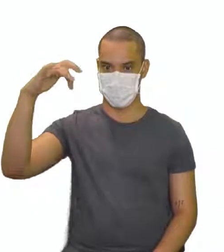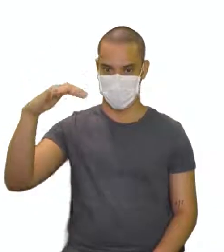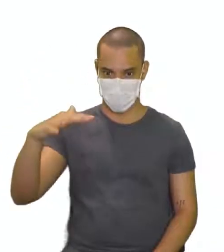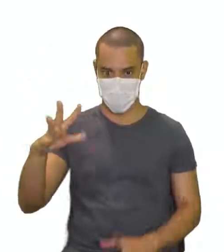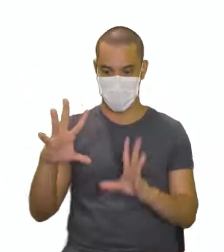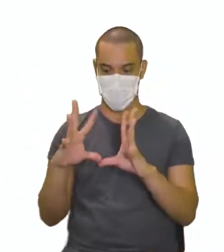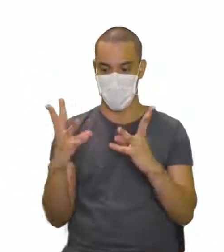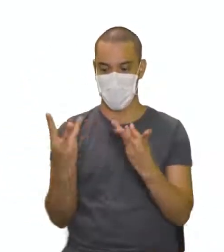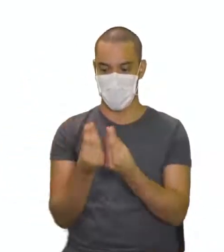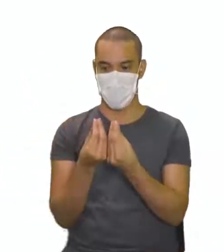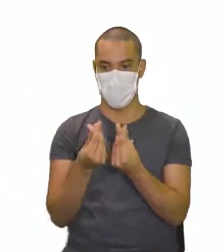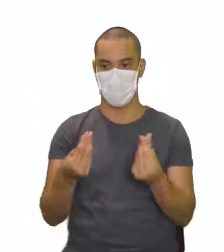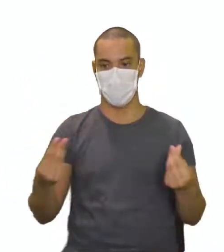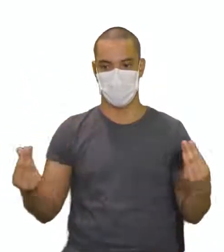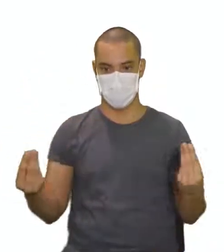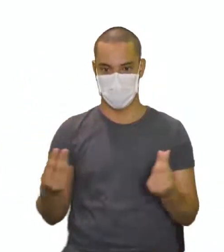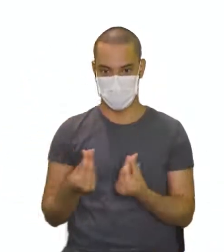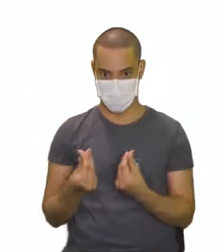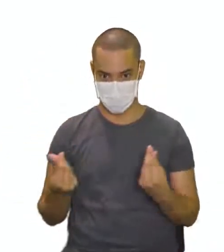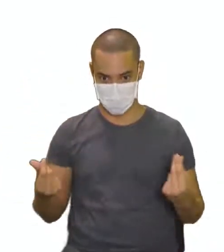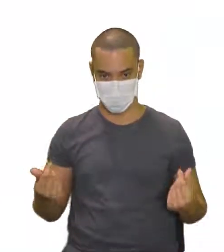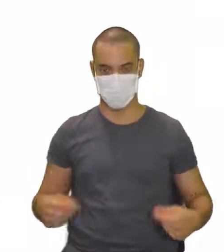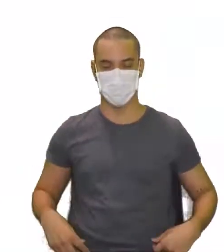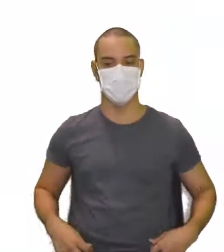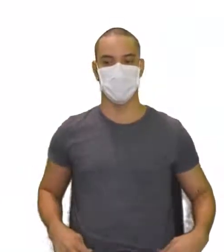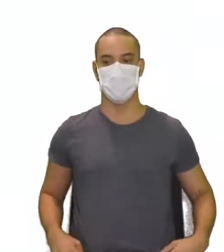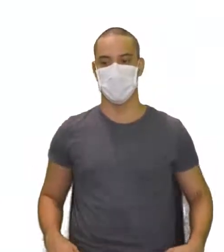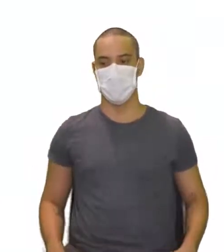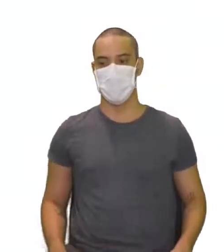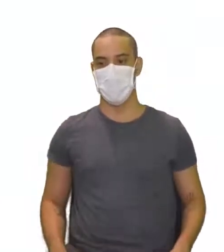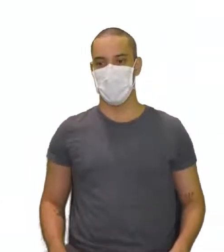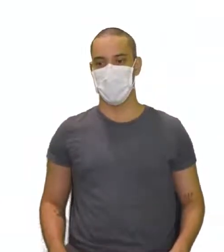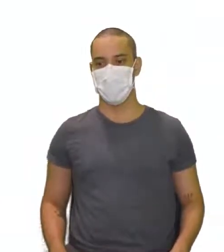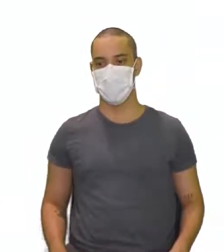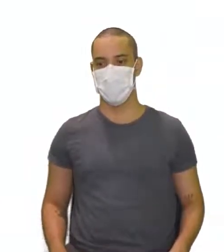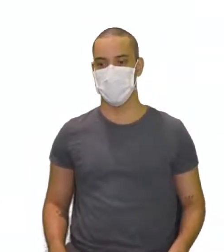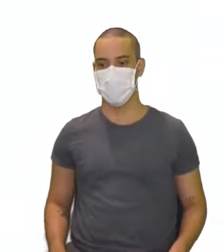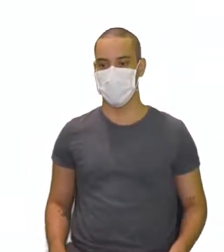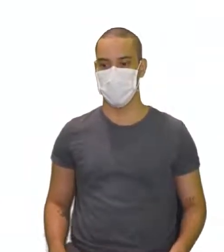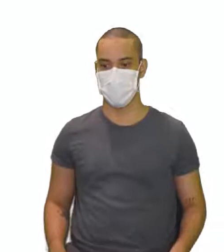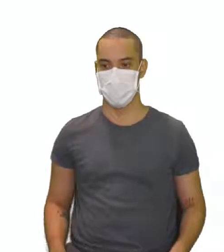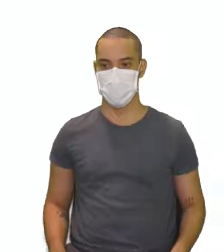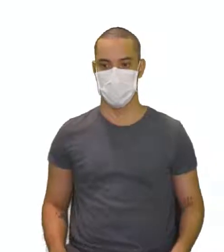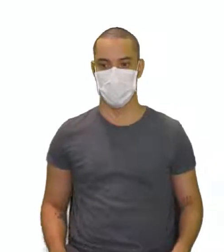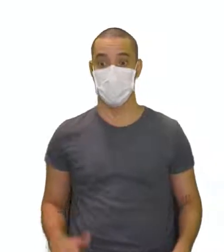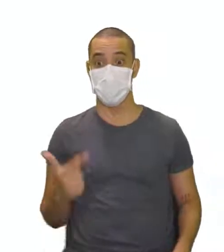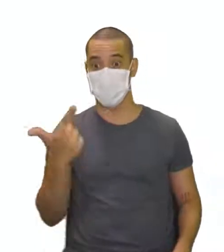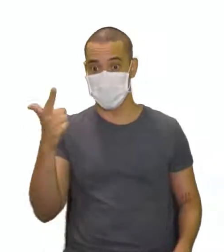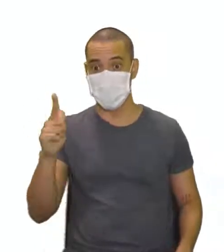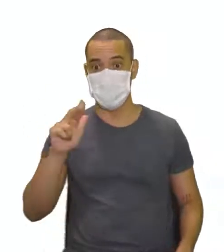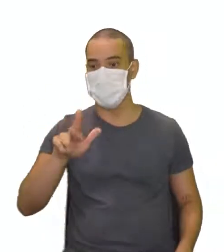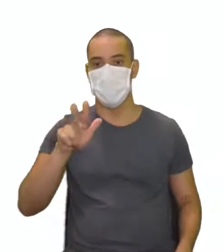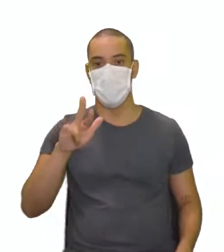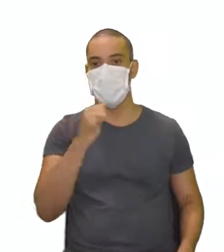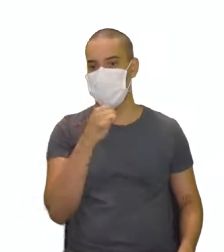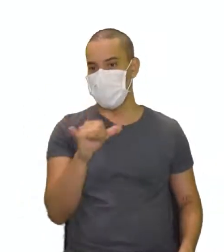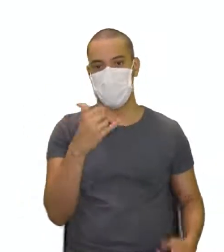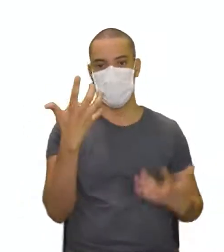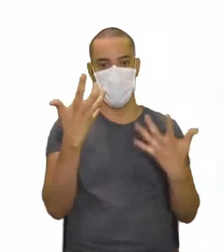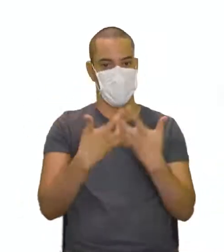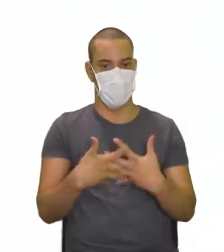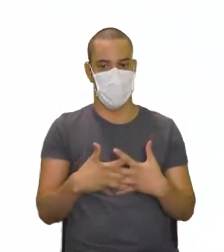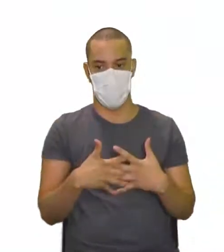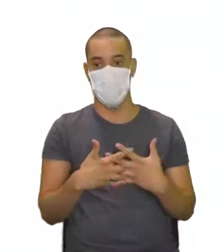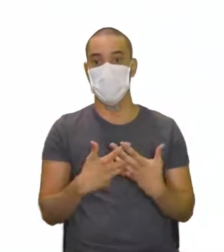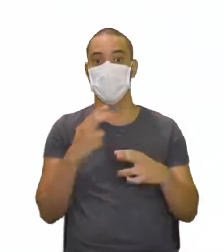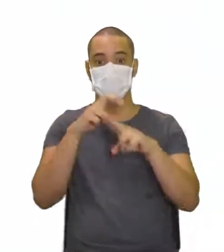ser dissipada e outra parte ali vai ser a energia não elétrica para o funcionamento, tá? E aqui